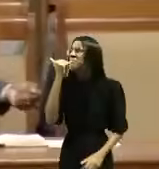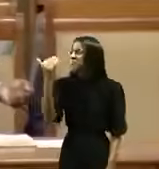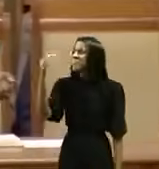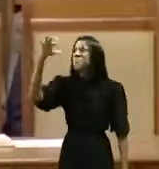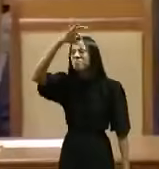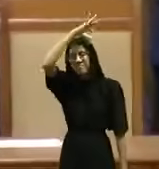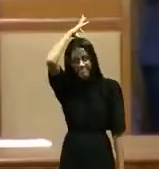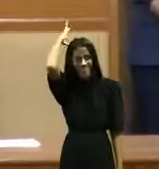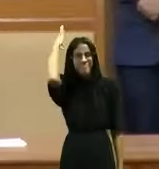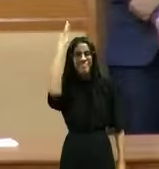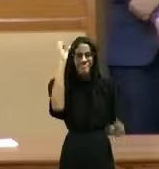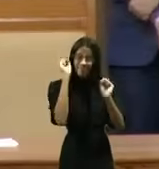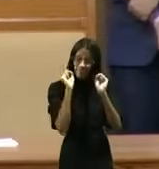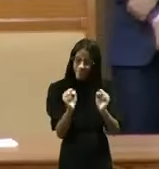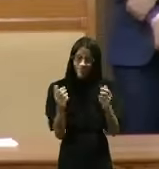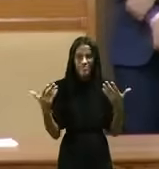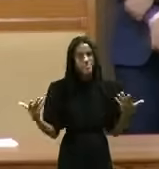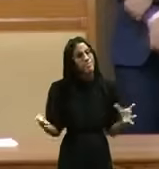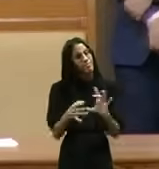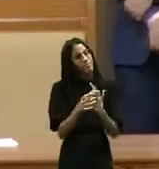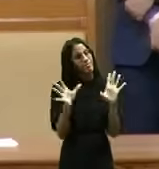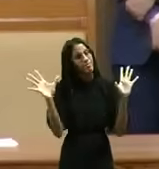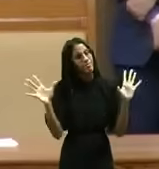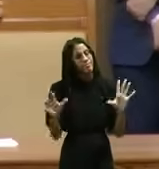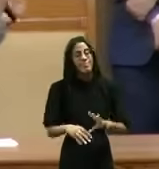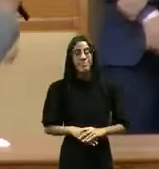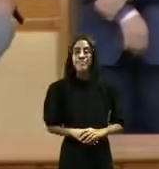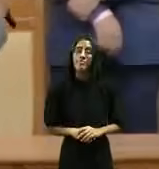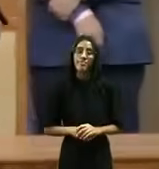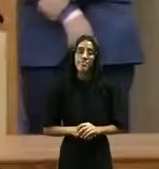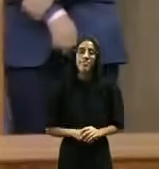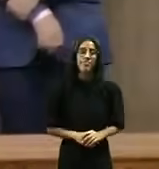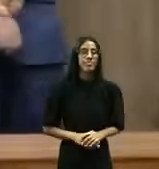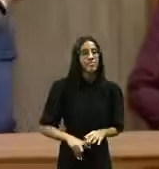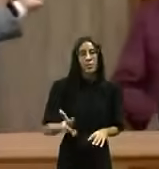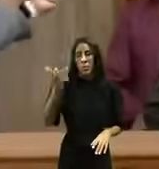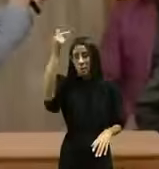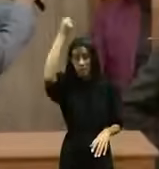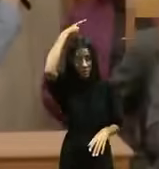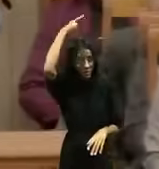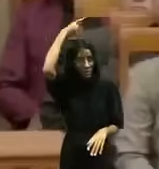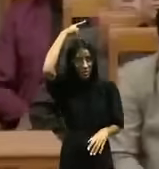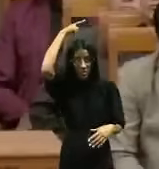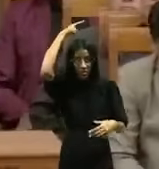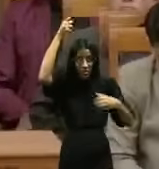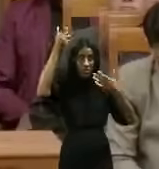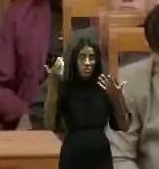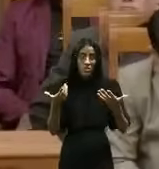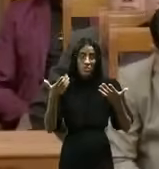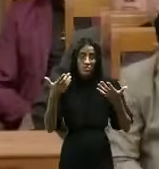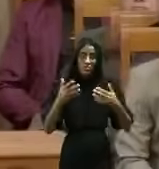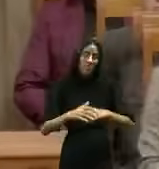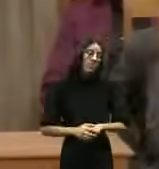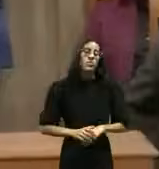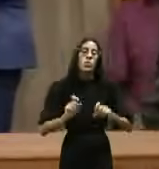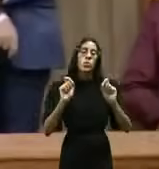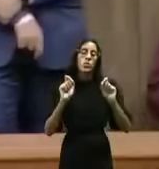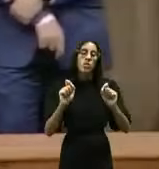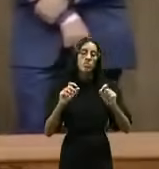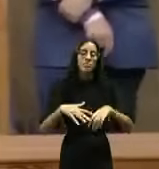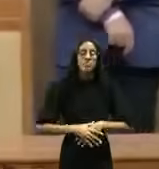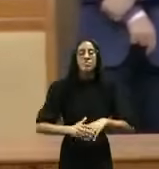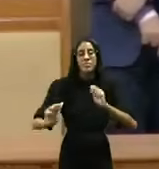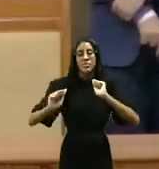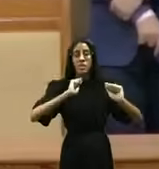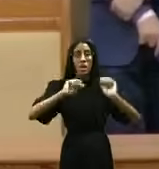buscar não é isso o Pentecoste é um só é o que está em Atos 2 agora se